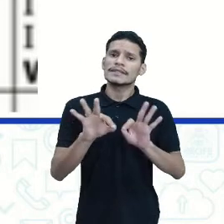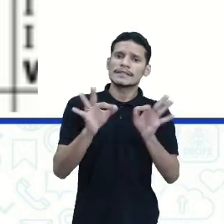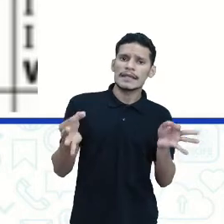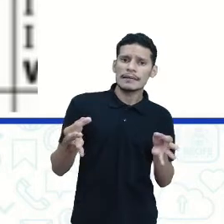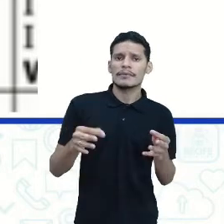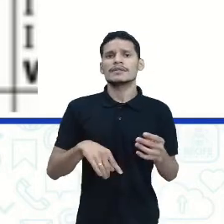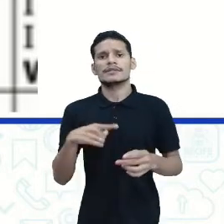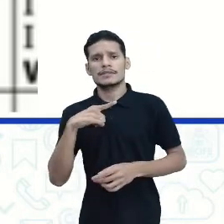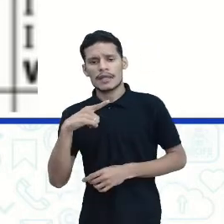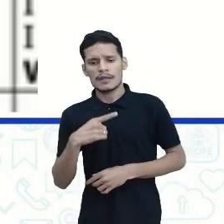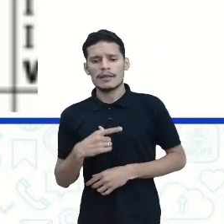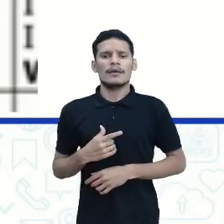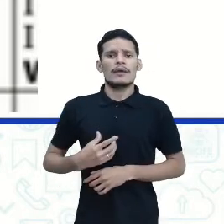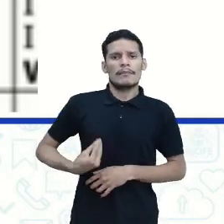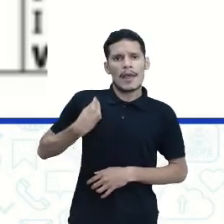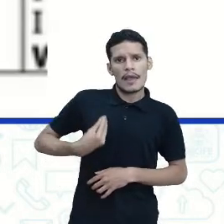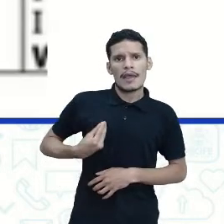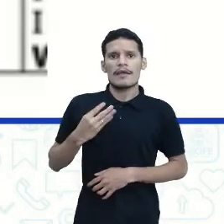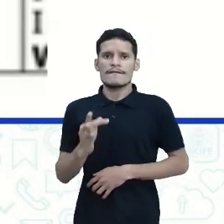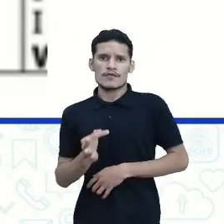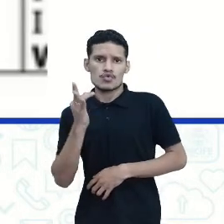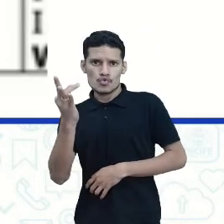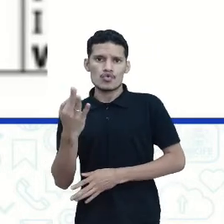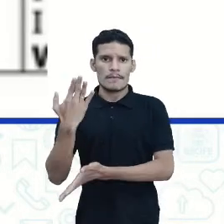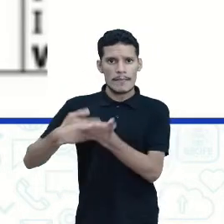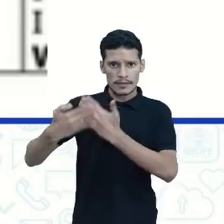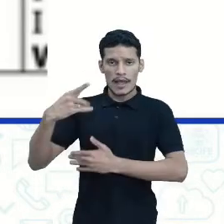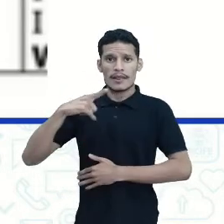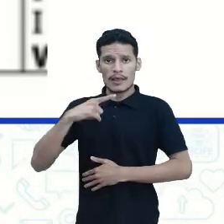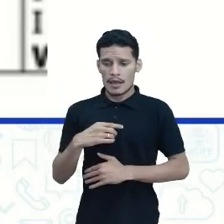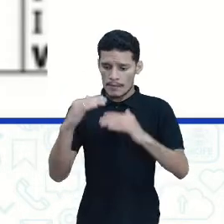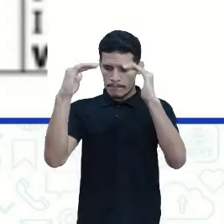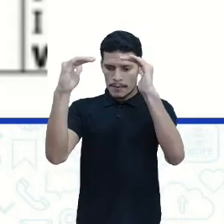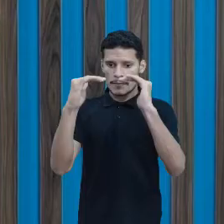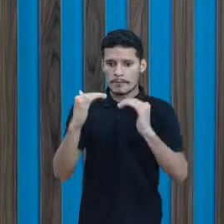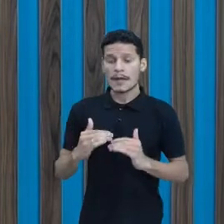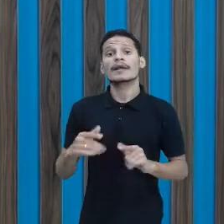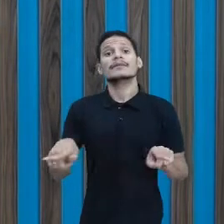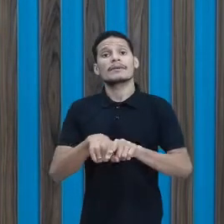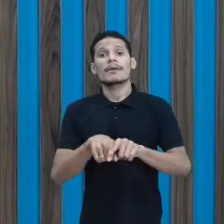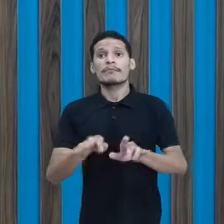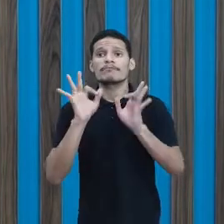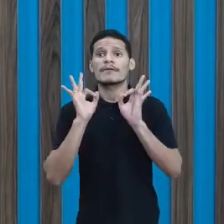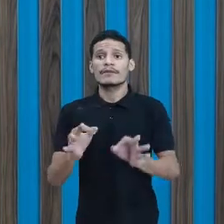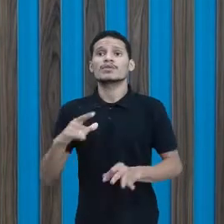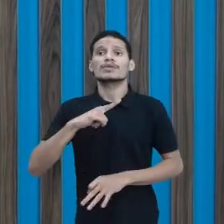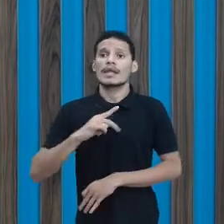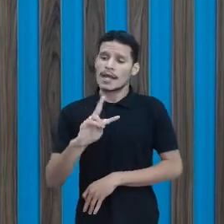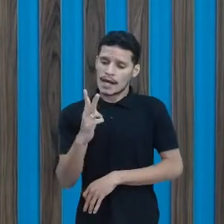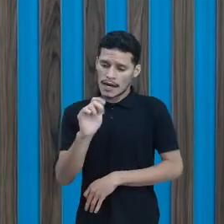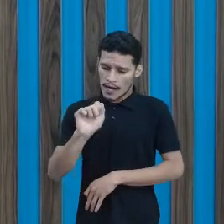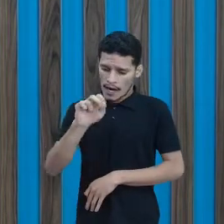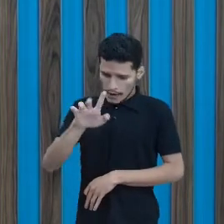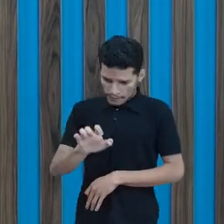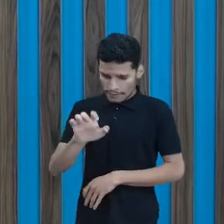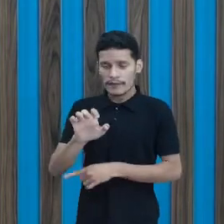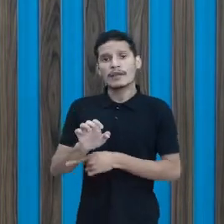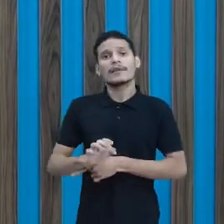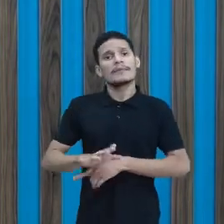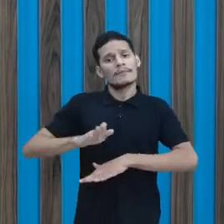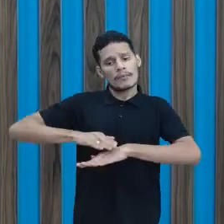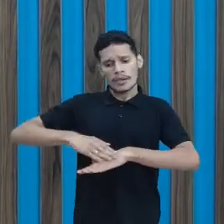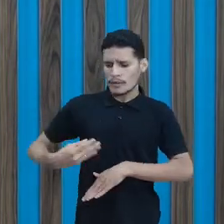did, no futuro é o will. Como eu falei a vocês, os perfeitos, ó, vai usar o verbo have como auxiliar, tanto no